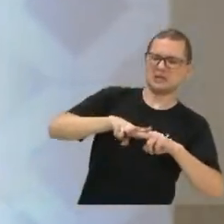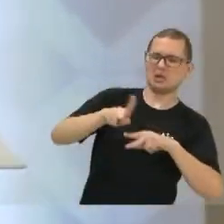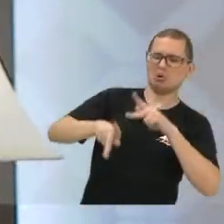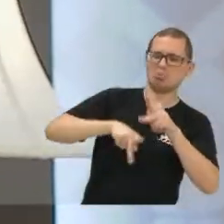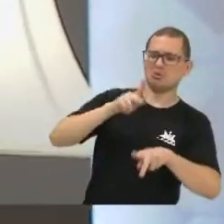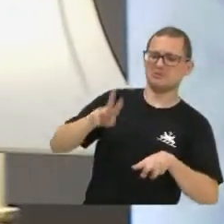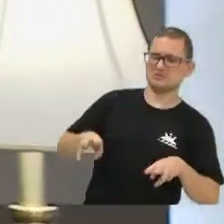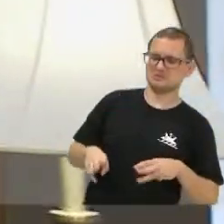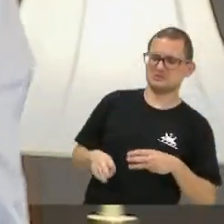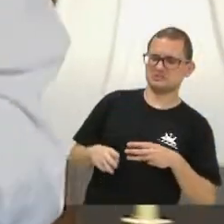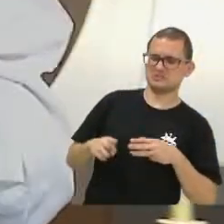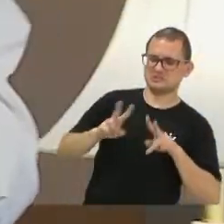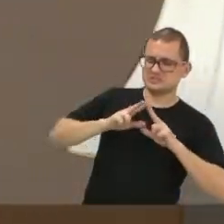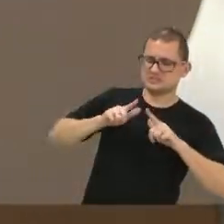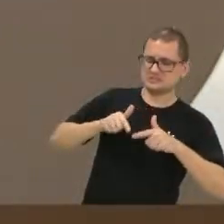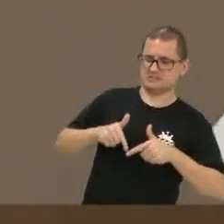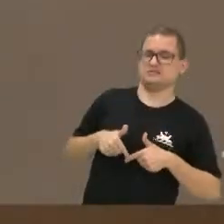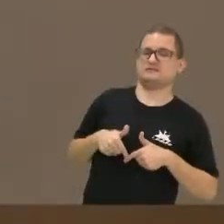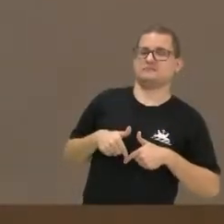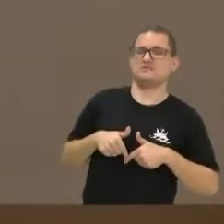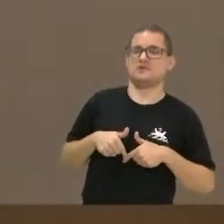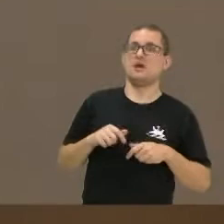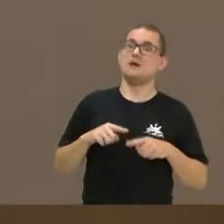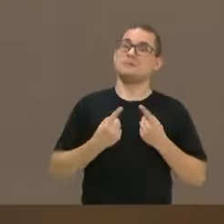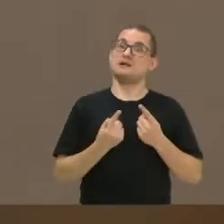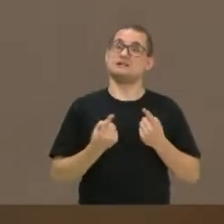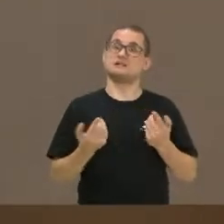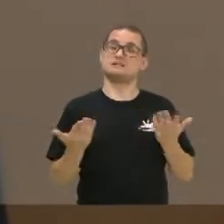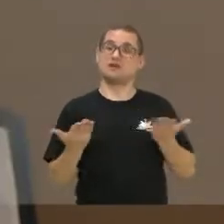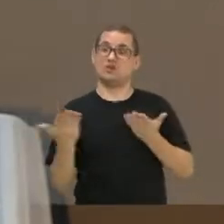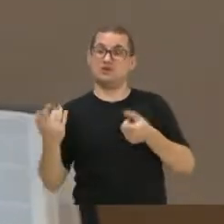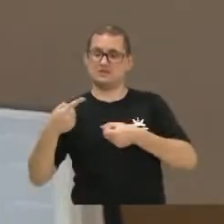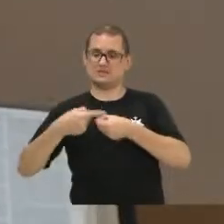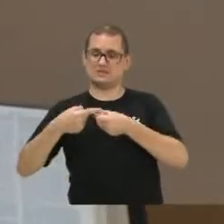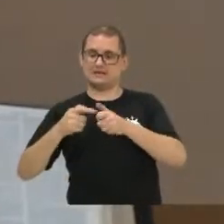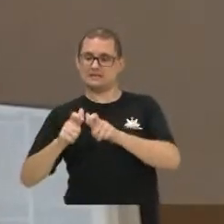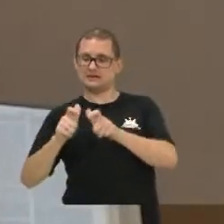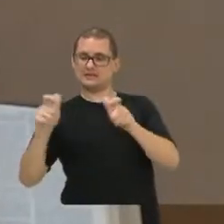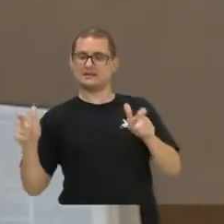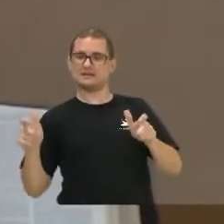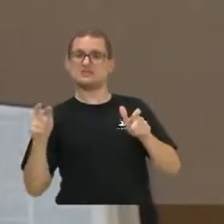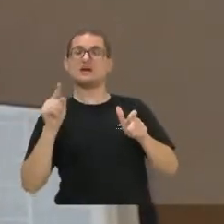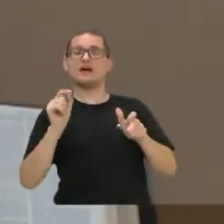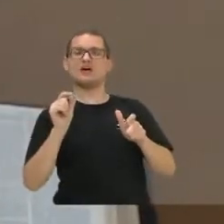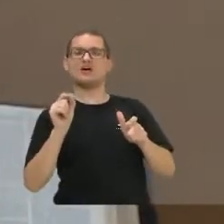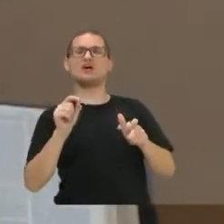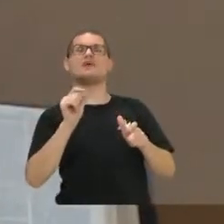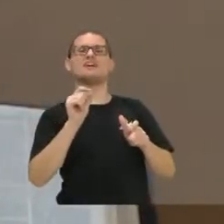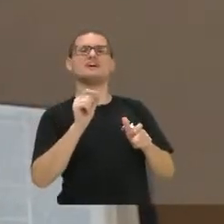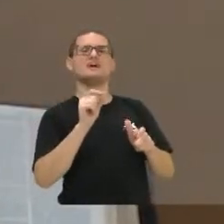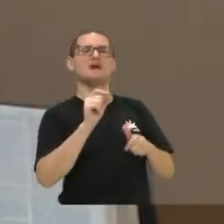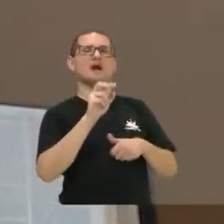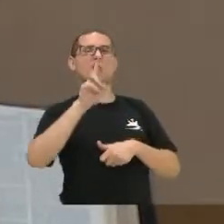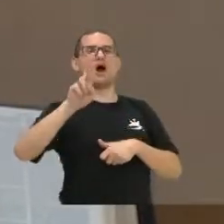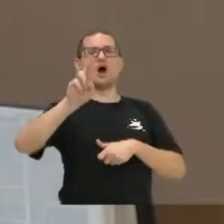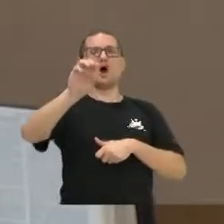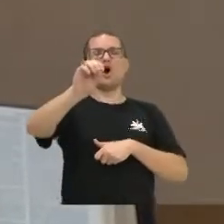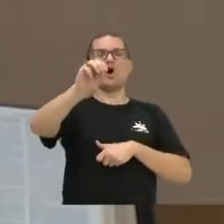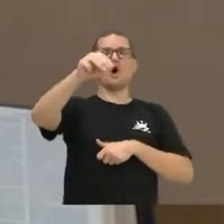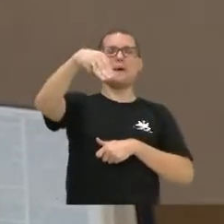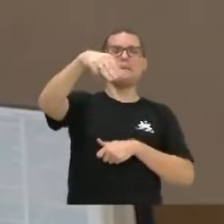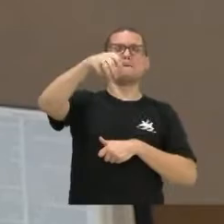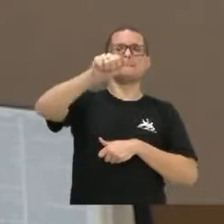babilônia mas a babilónia deu outrora é a roma de agora e no tempo do